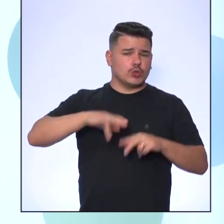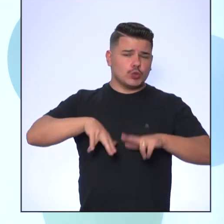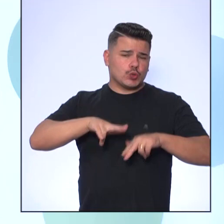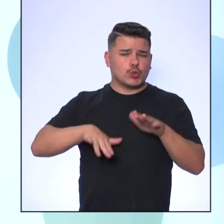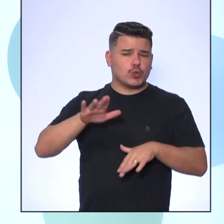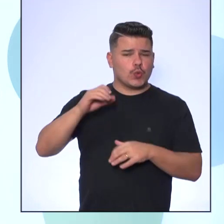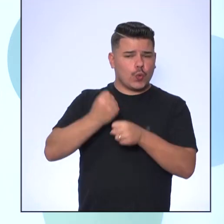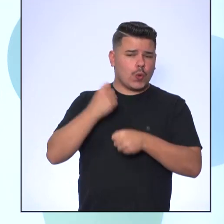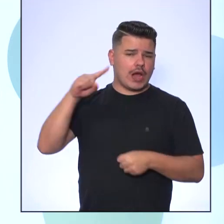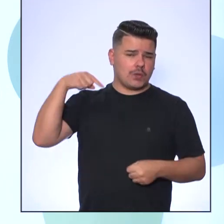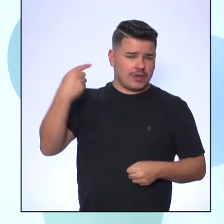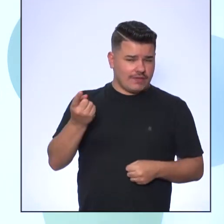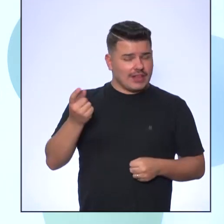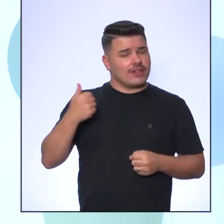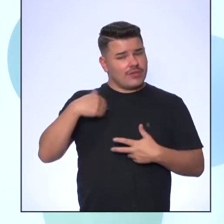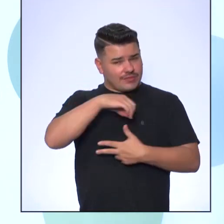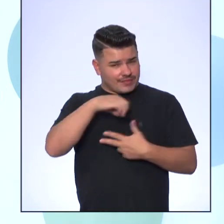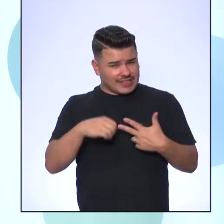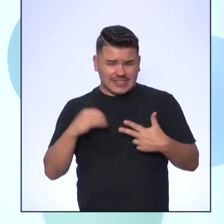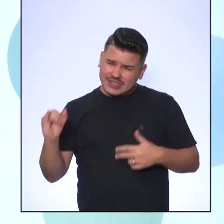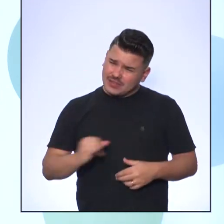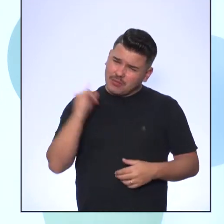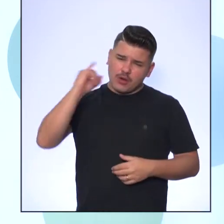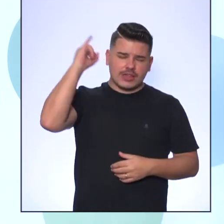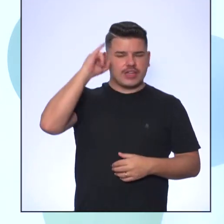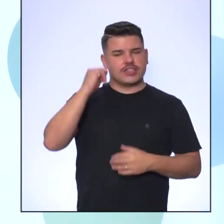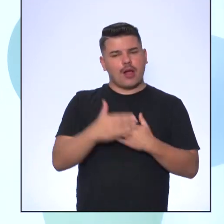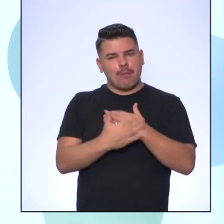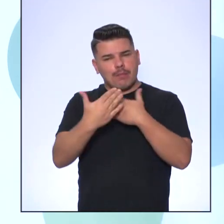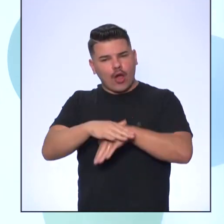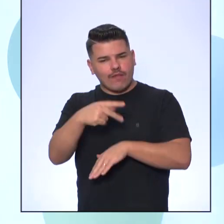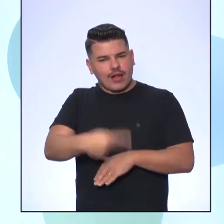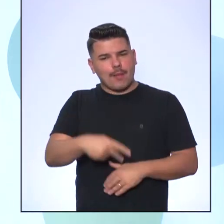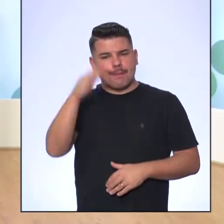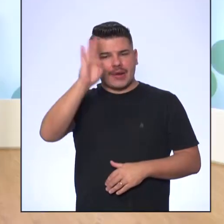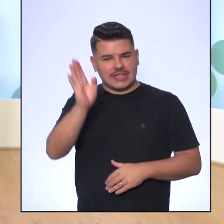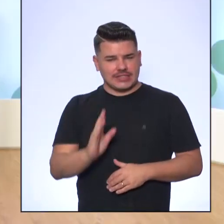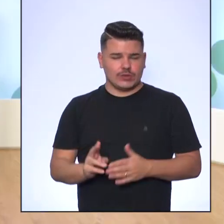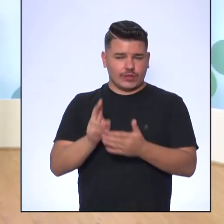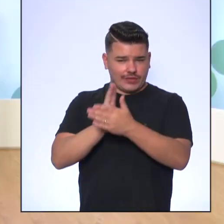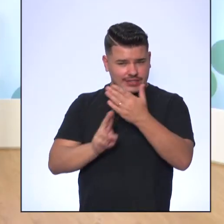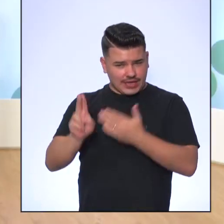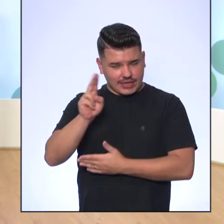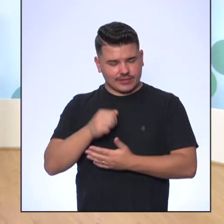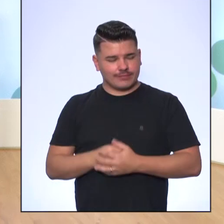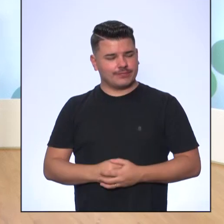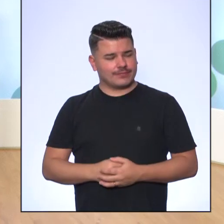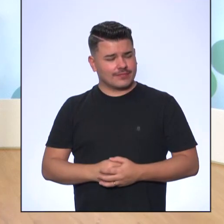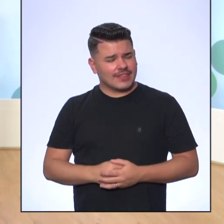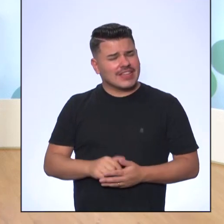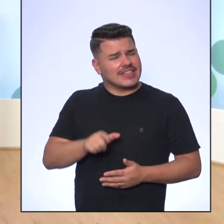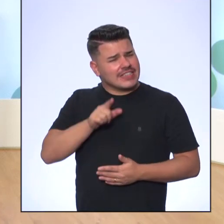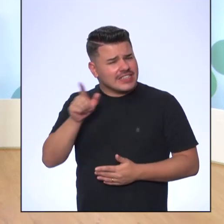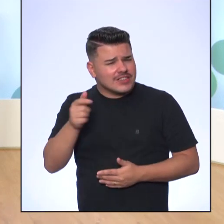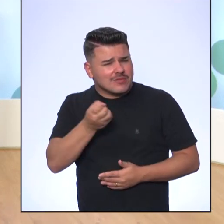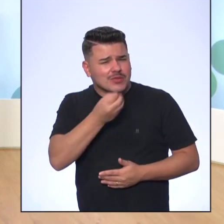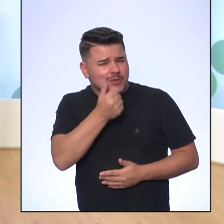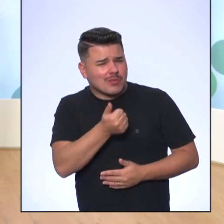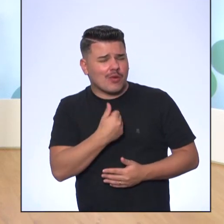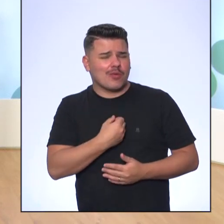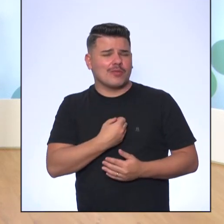da maior importância aqui para o ingresso no ensino superior brasileiro. Aliás, essa é uma boa observação, porque a